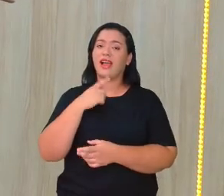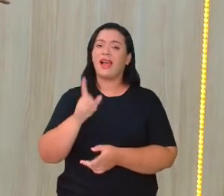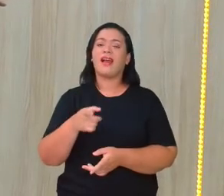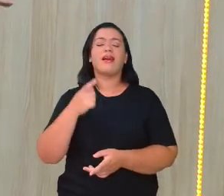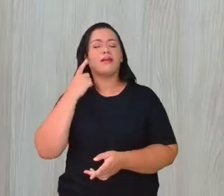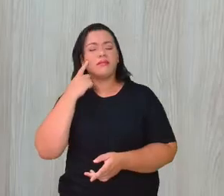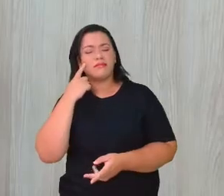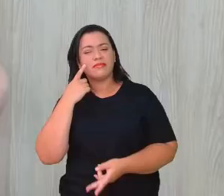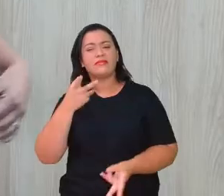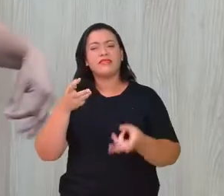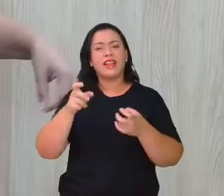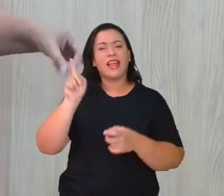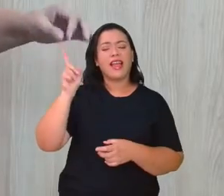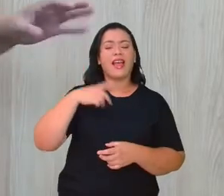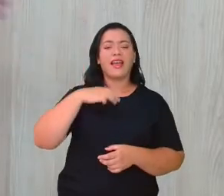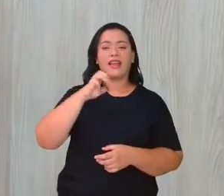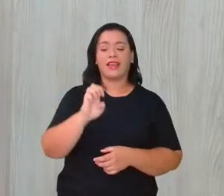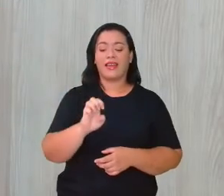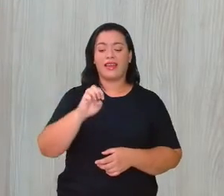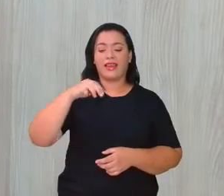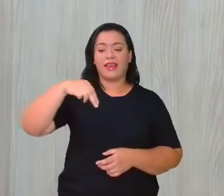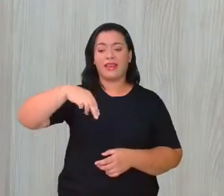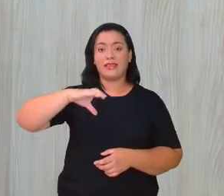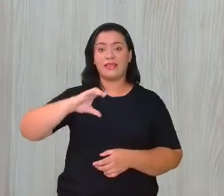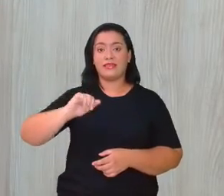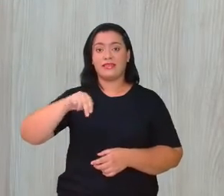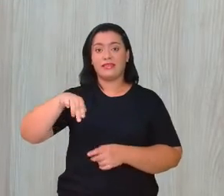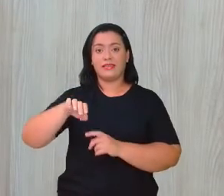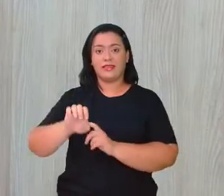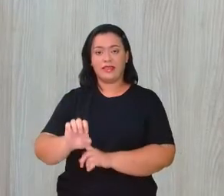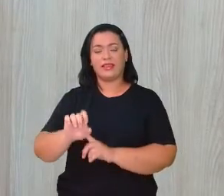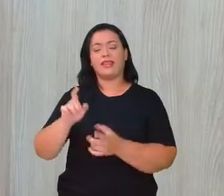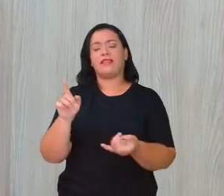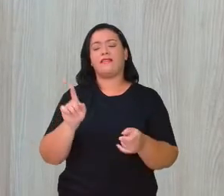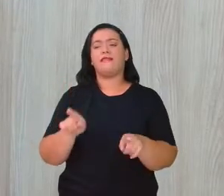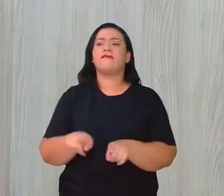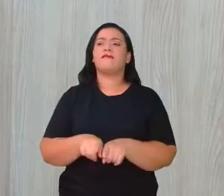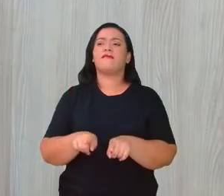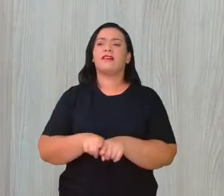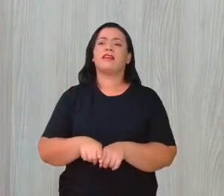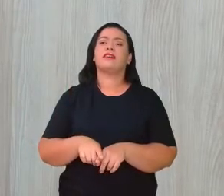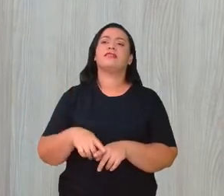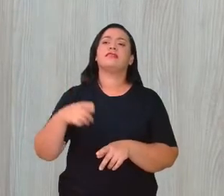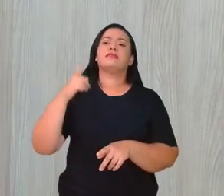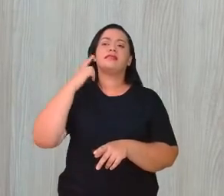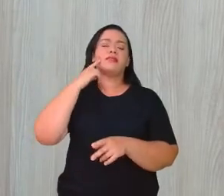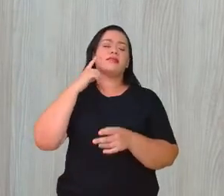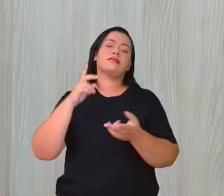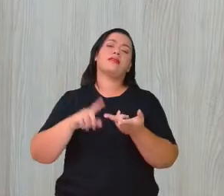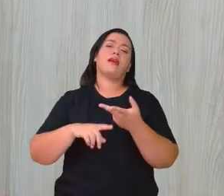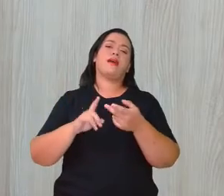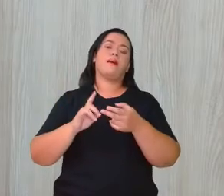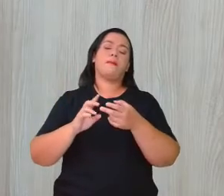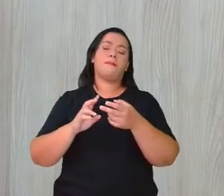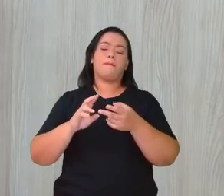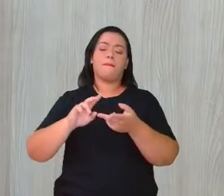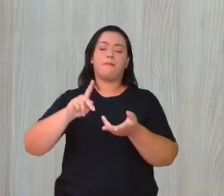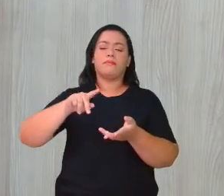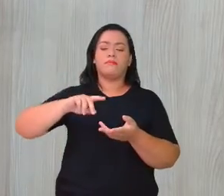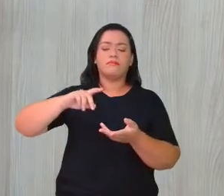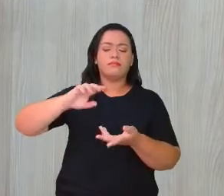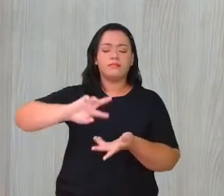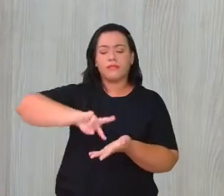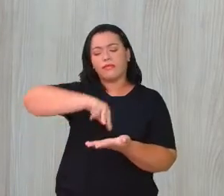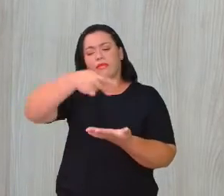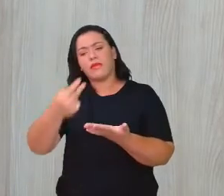ver todo mundo no Ensine fazendo. Aqui, ó, quem sabe fazer ponte, parada ponte, quem sabe fazer estrela, faz com